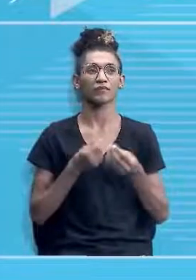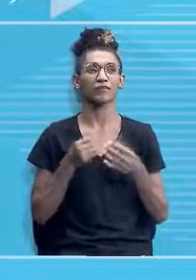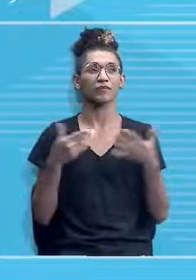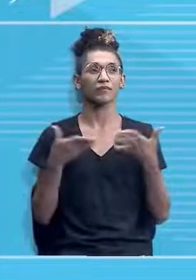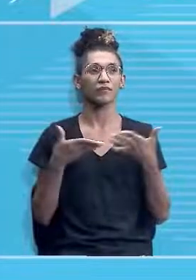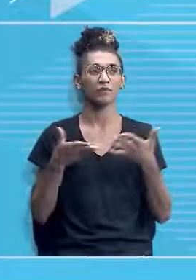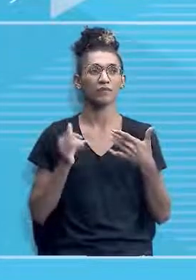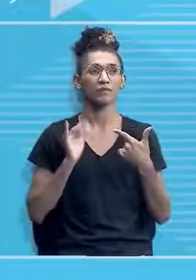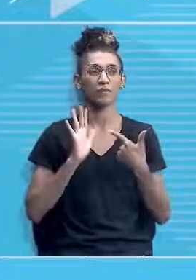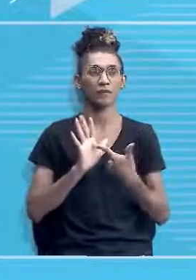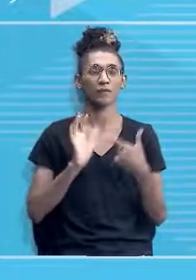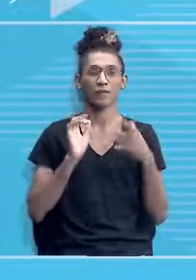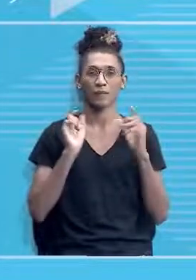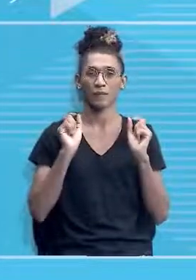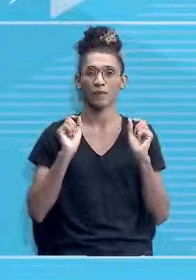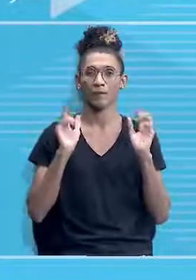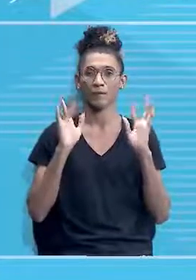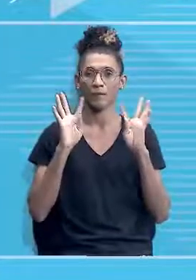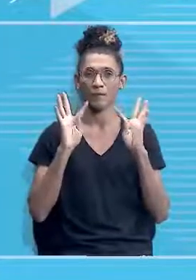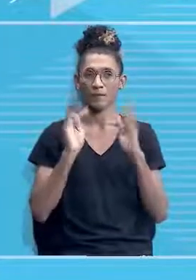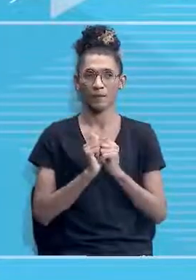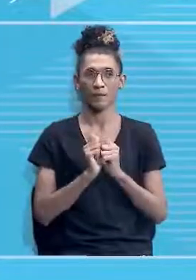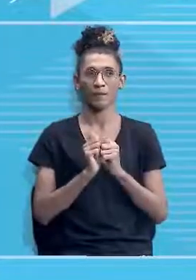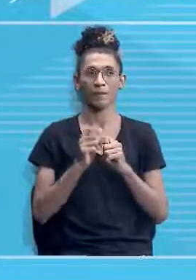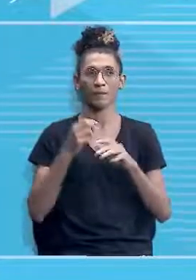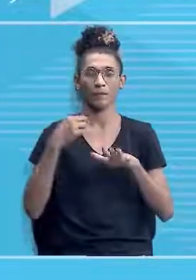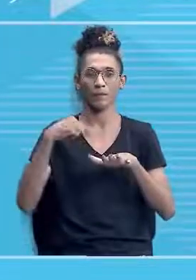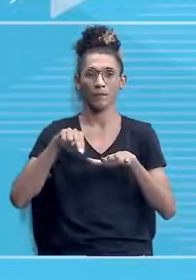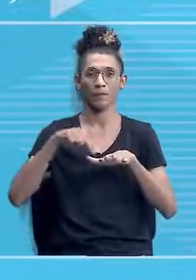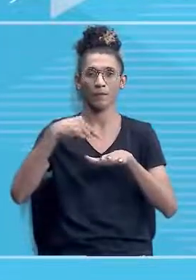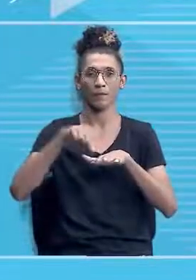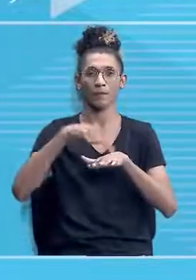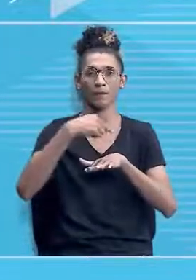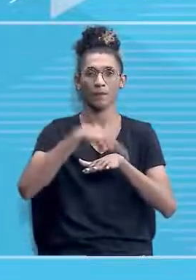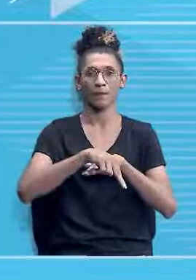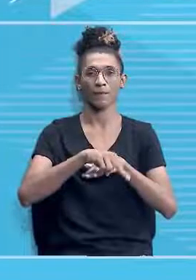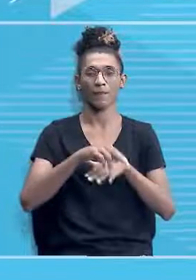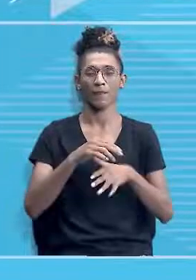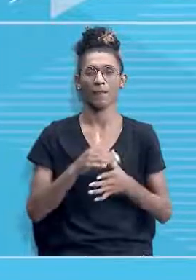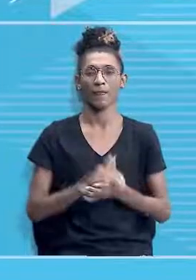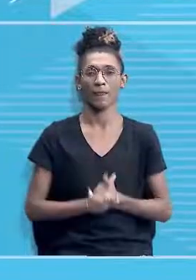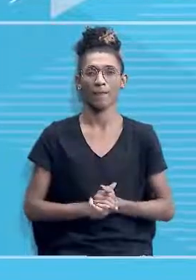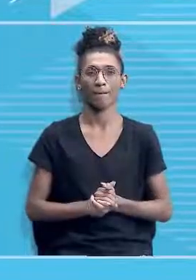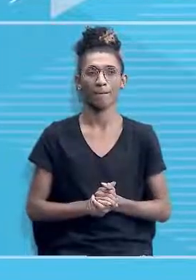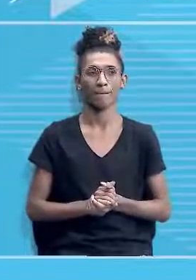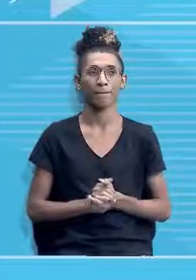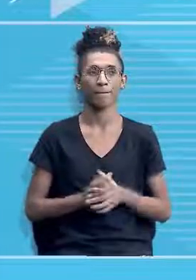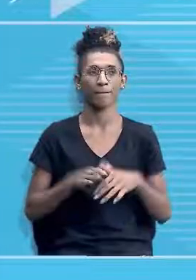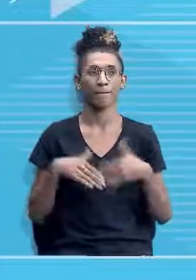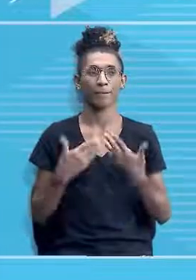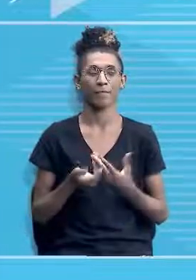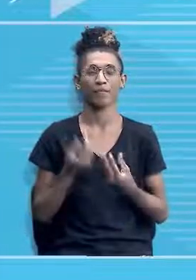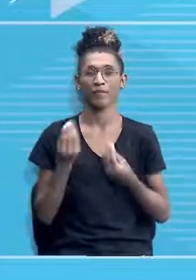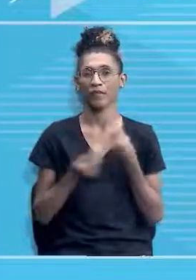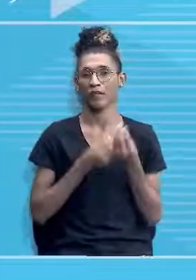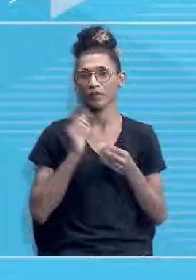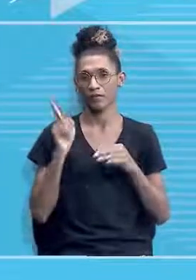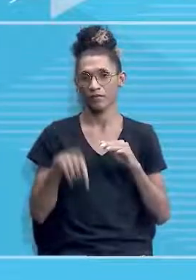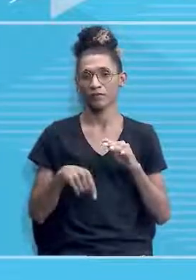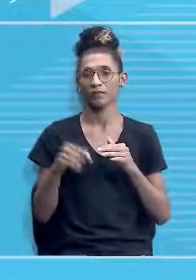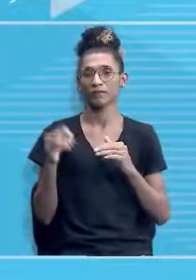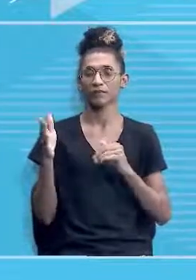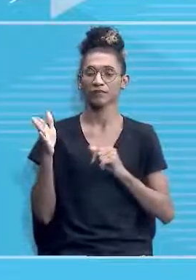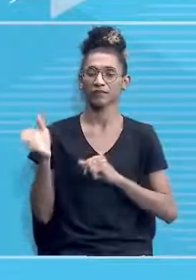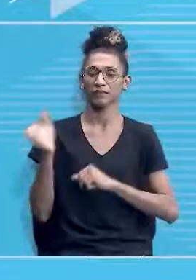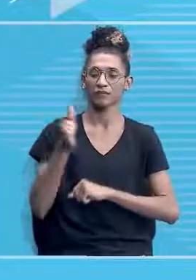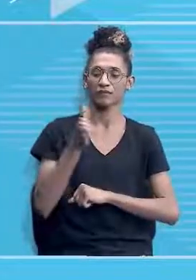mostrar para vocês todas as aminas na ordem aqui é Amina primária aromática secundária e terciária então como é uma ordem decrescente